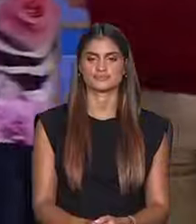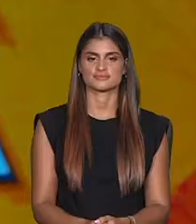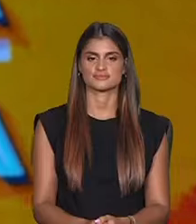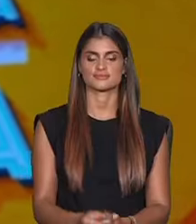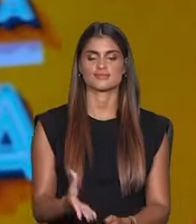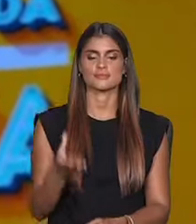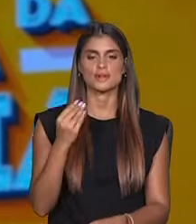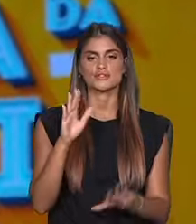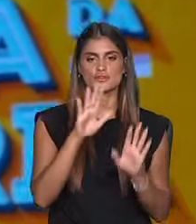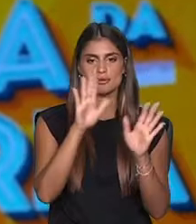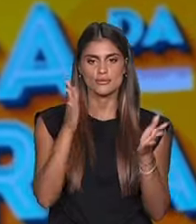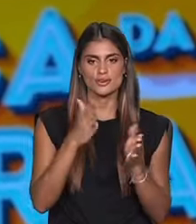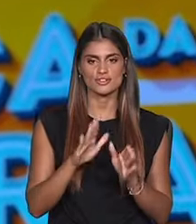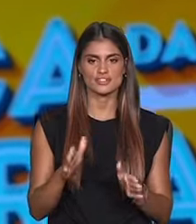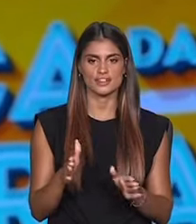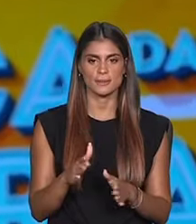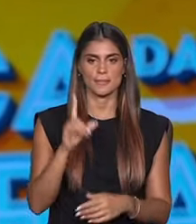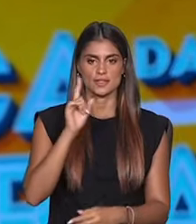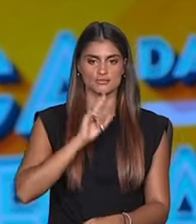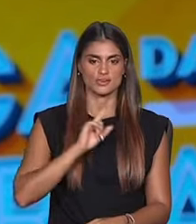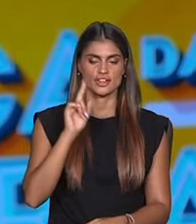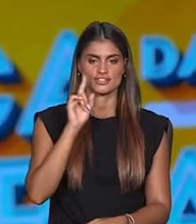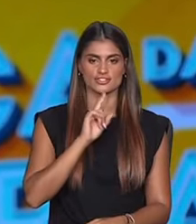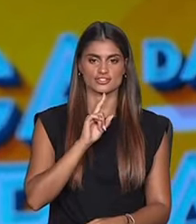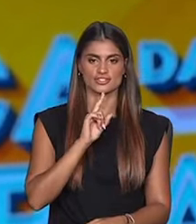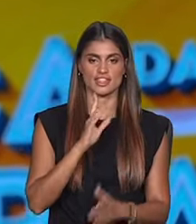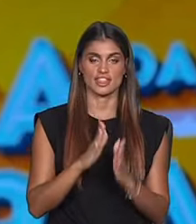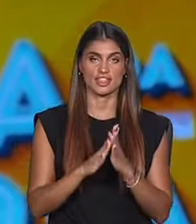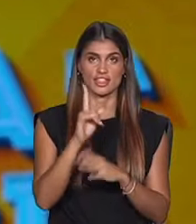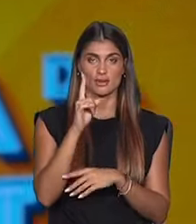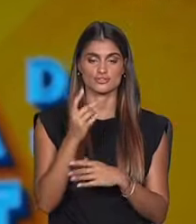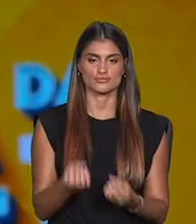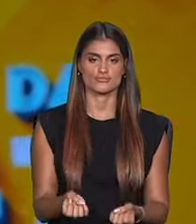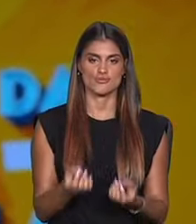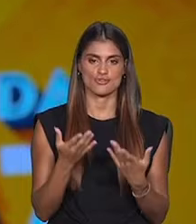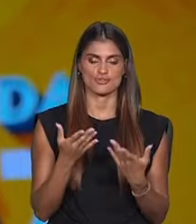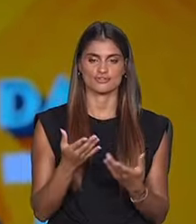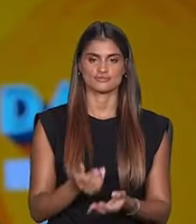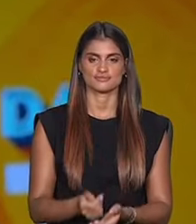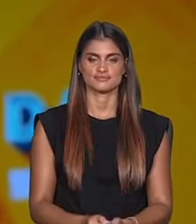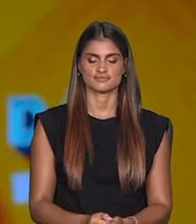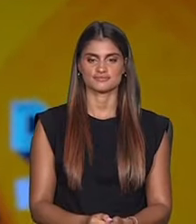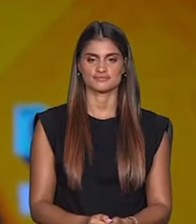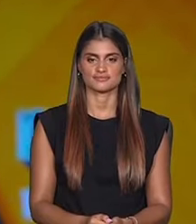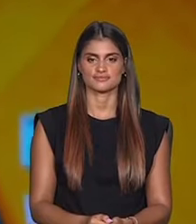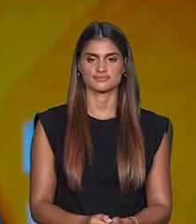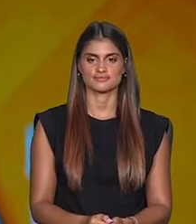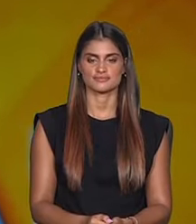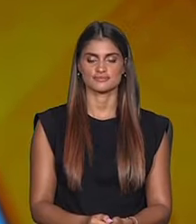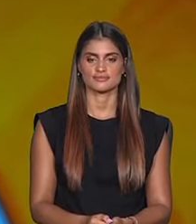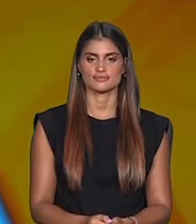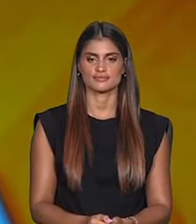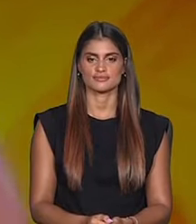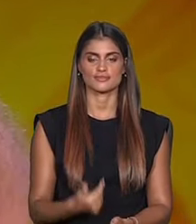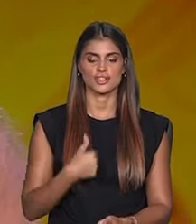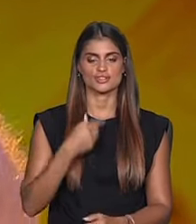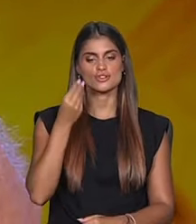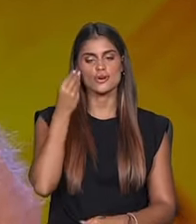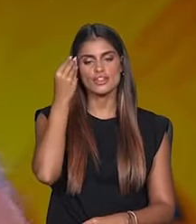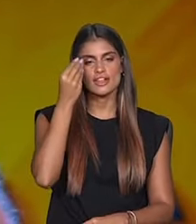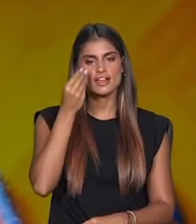ficar. A mais formosa, a mais gostosa das mulheres que Deus pôde criar. Ai,